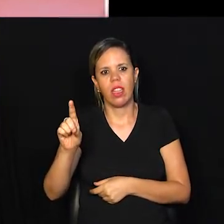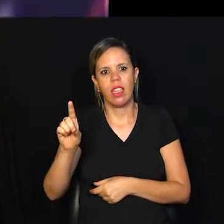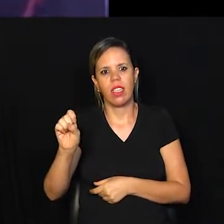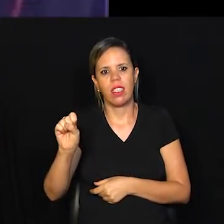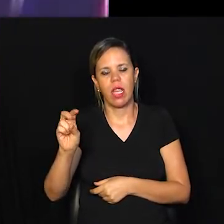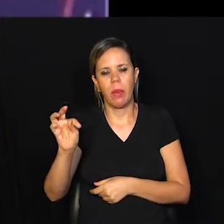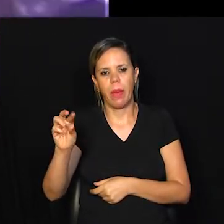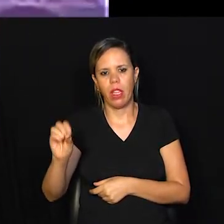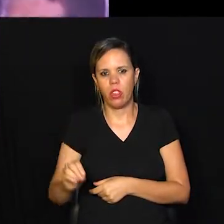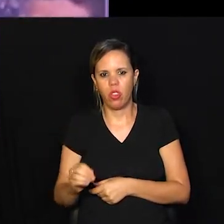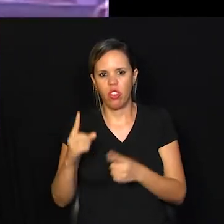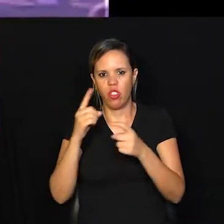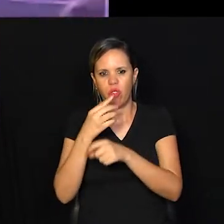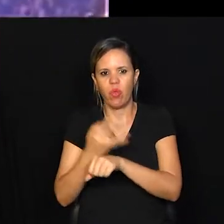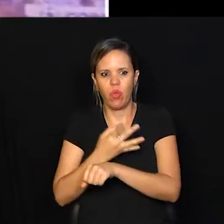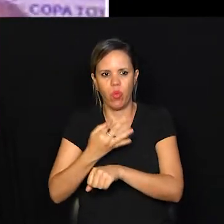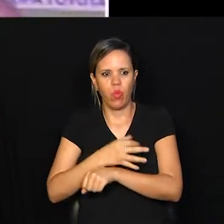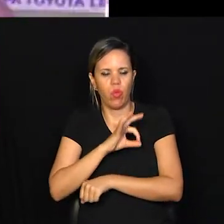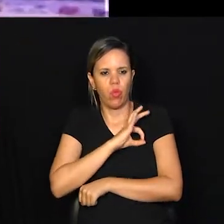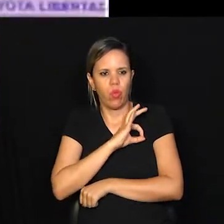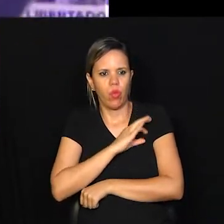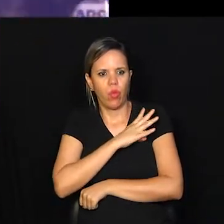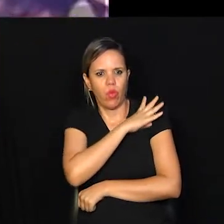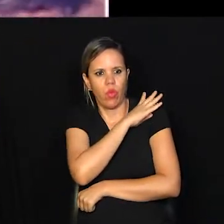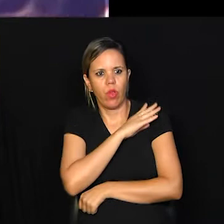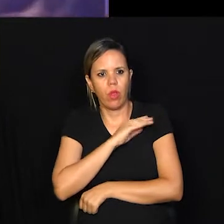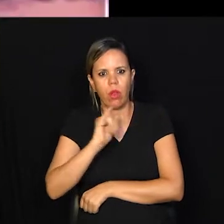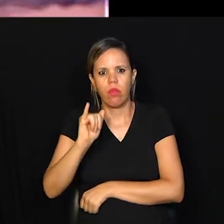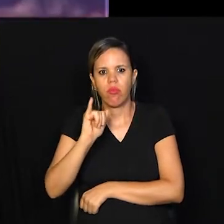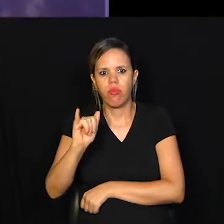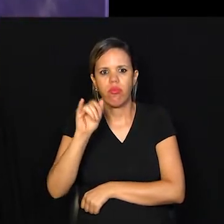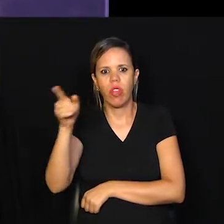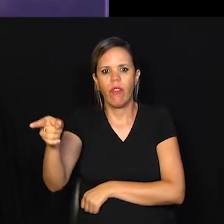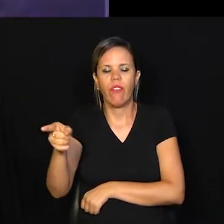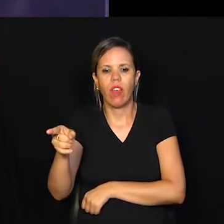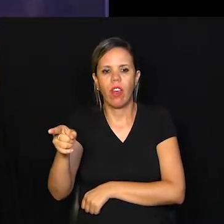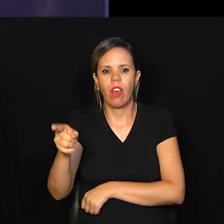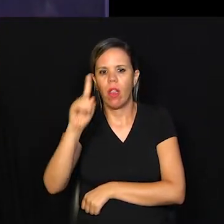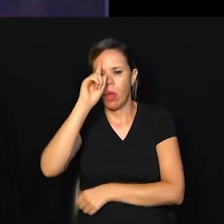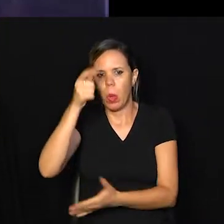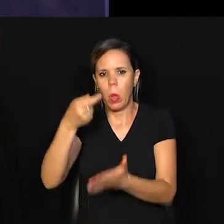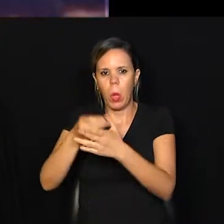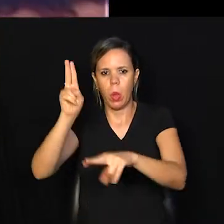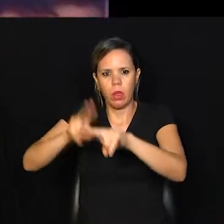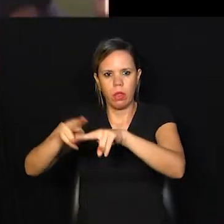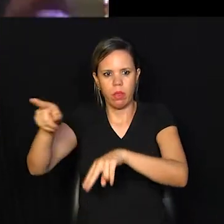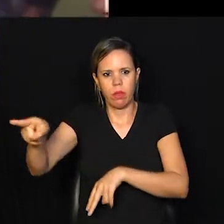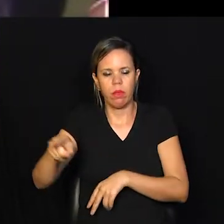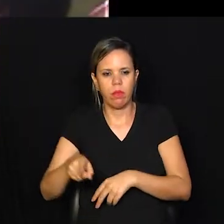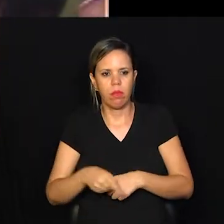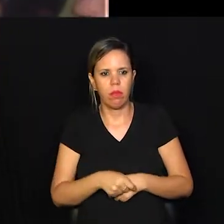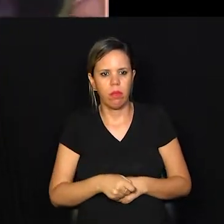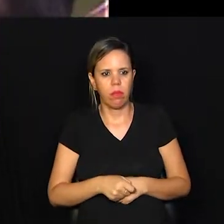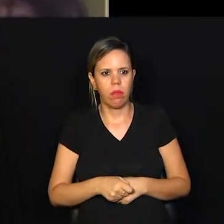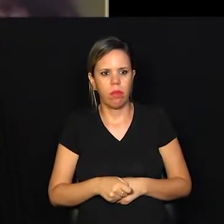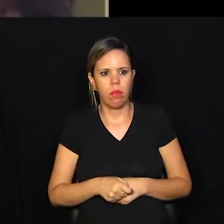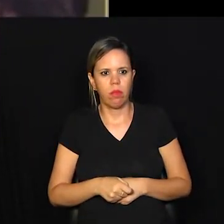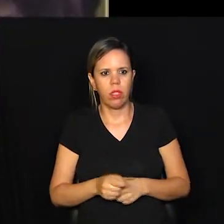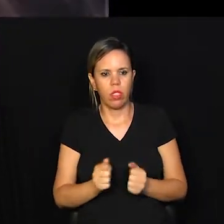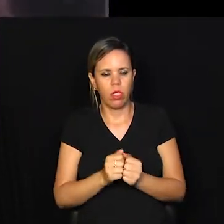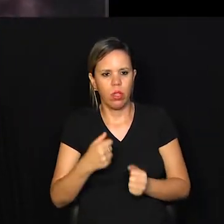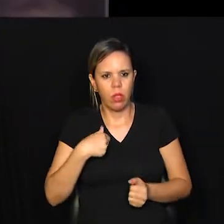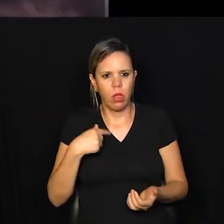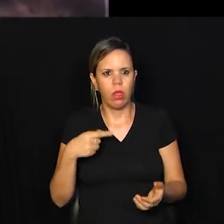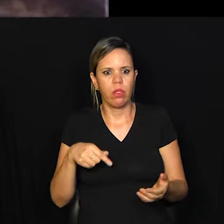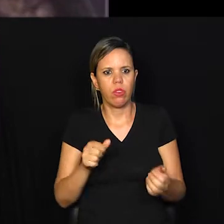complicar. O delegado Oswaldo Nico Gonçalves entra no campo e dá a ordem de prisão. Está comigo, vai